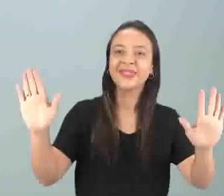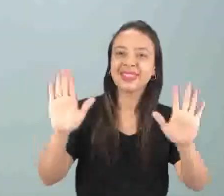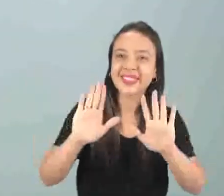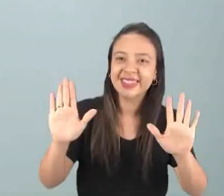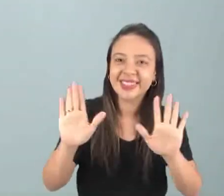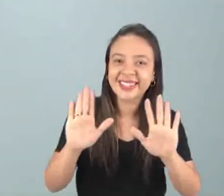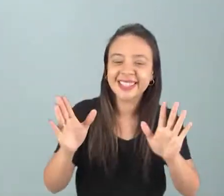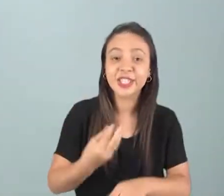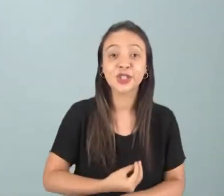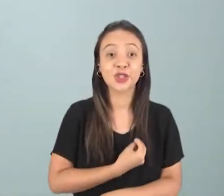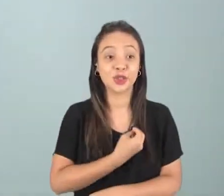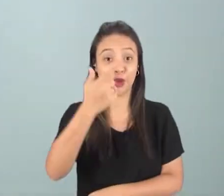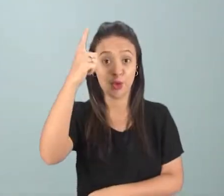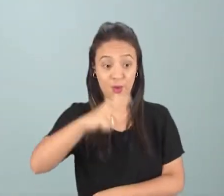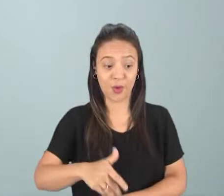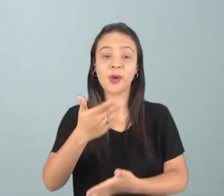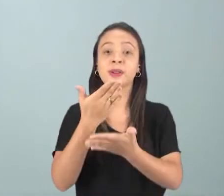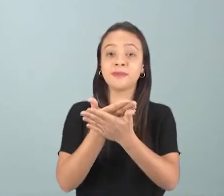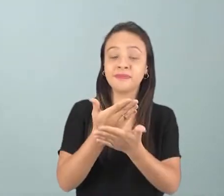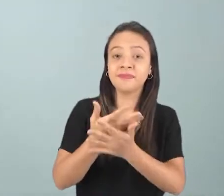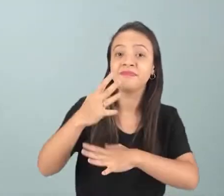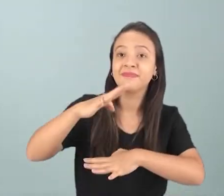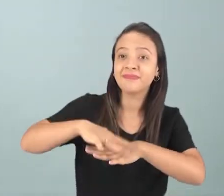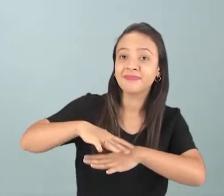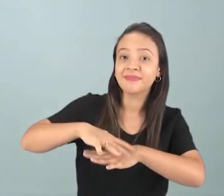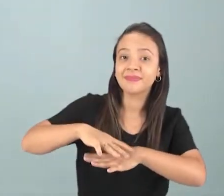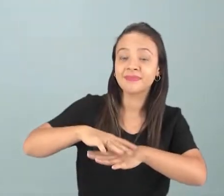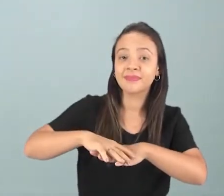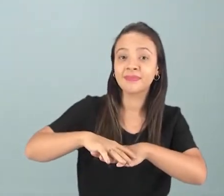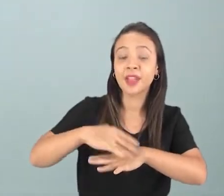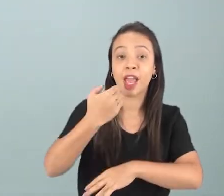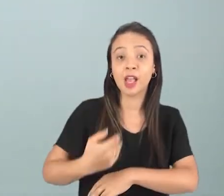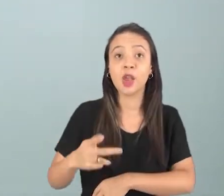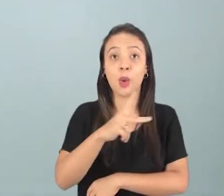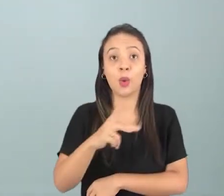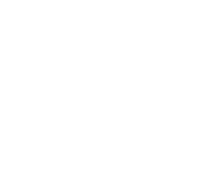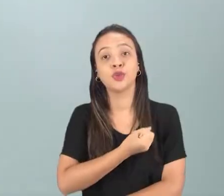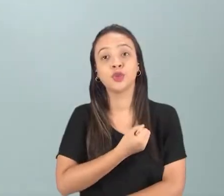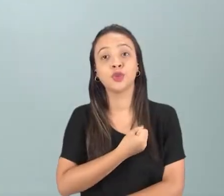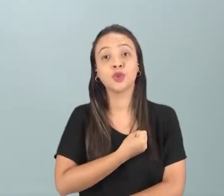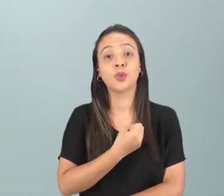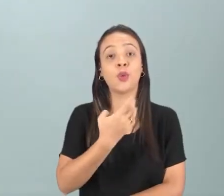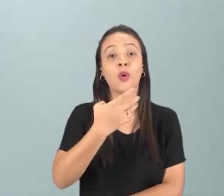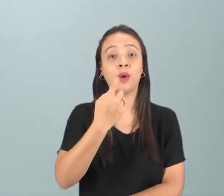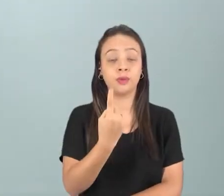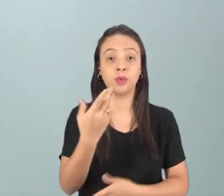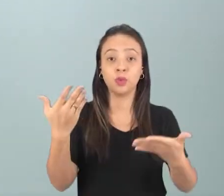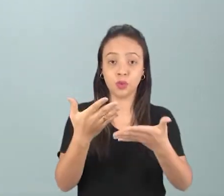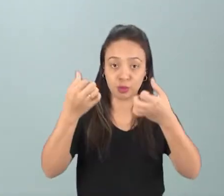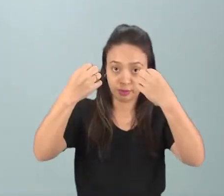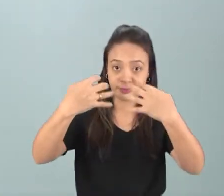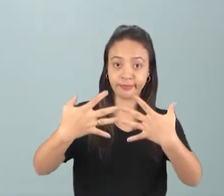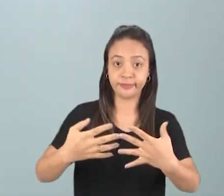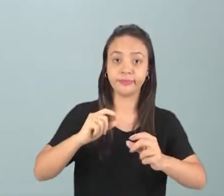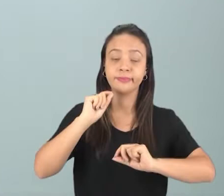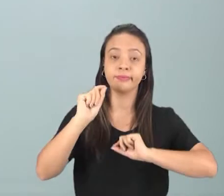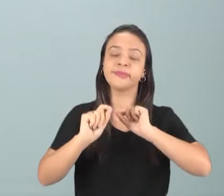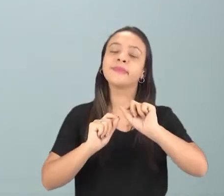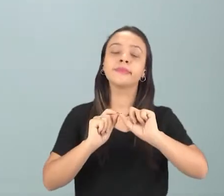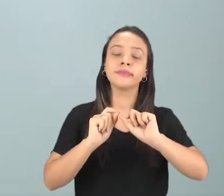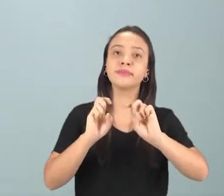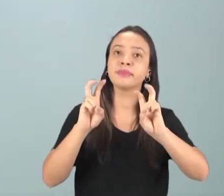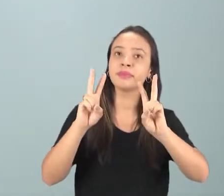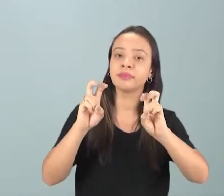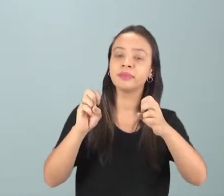Olá, pessoal! Estamos de volta para mais uma aula de matemática. Sou o professor Lucas. Hoje nós vamos falar um pouco